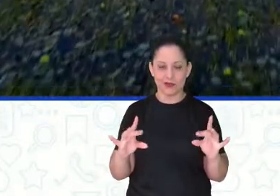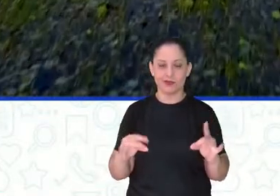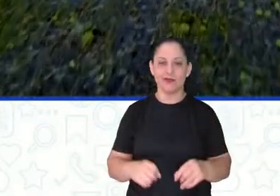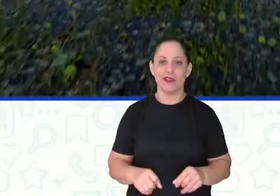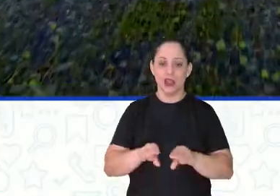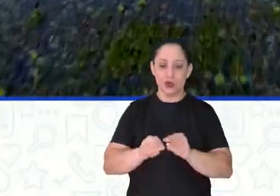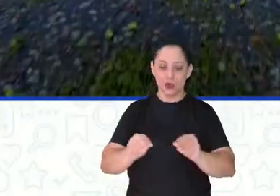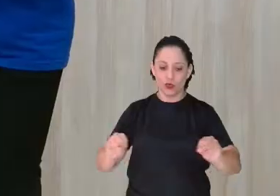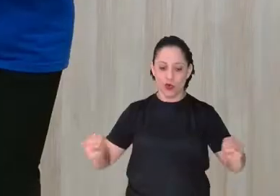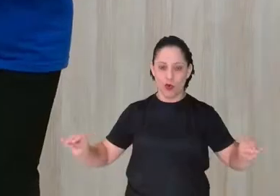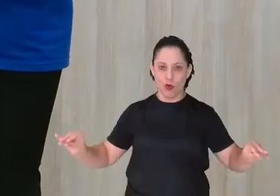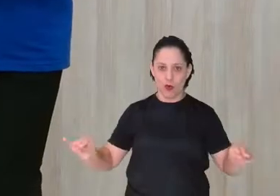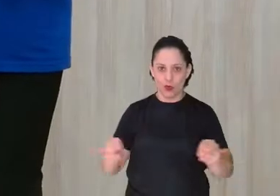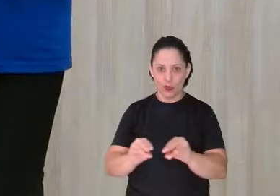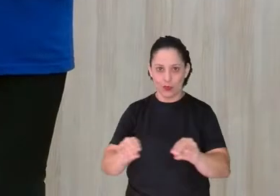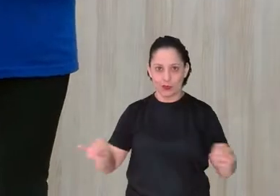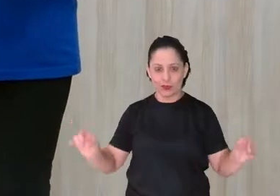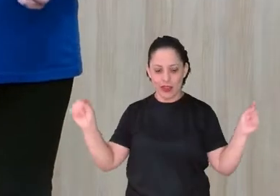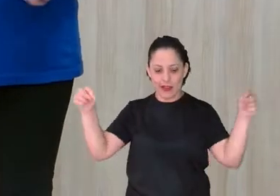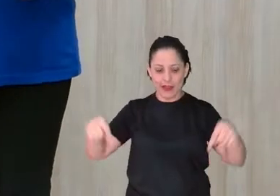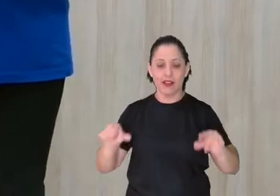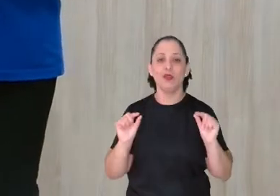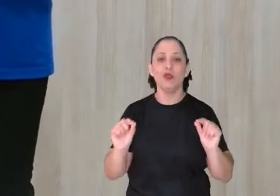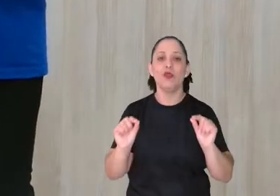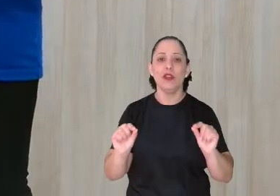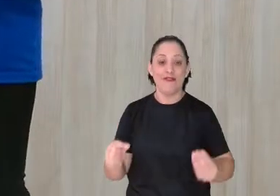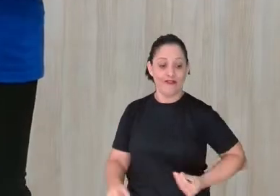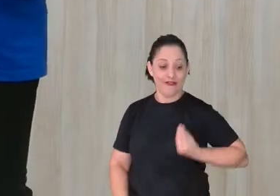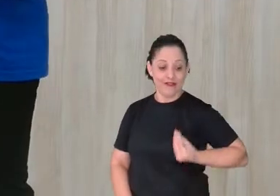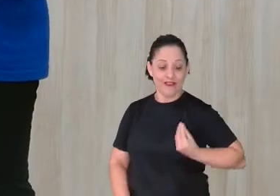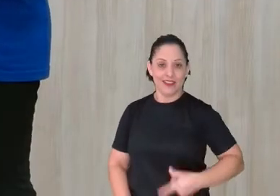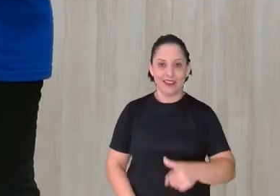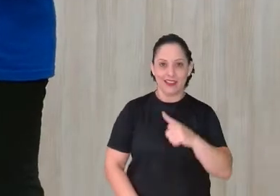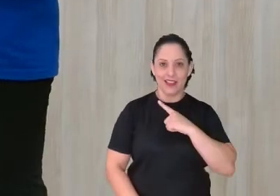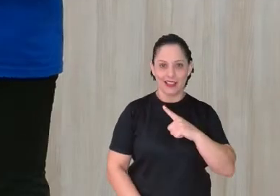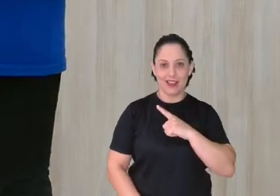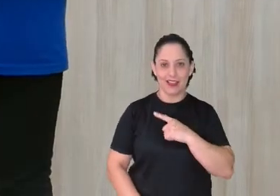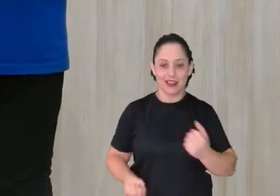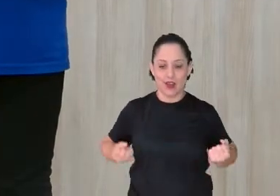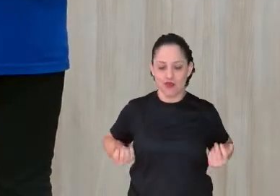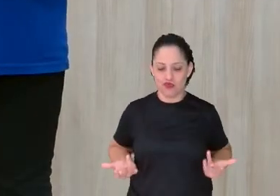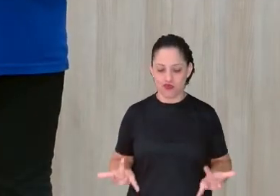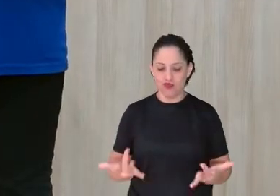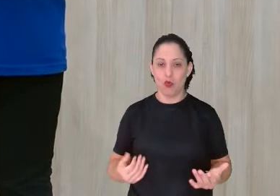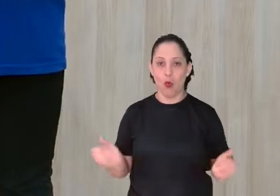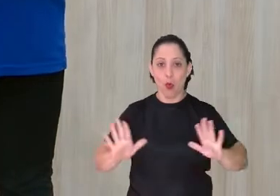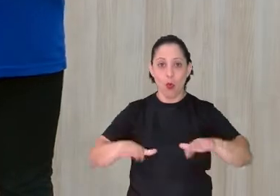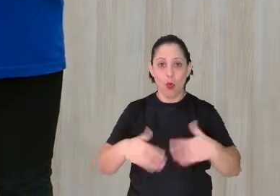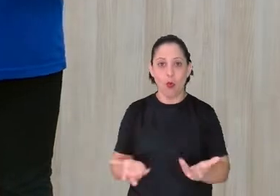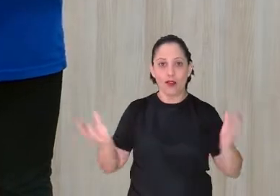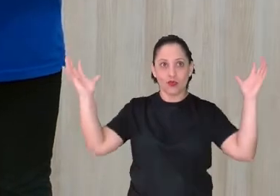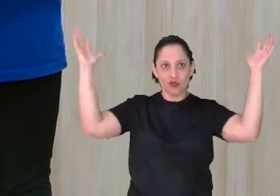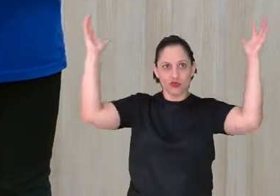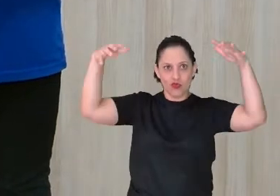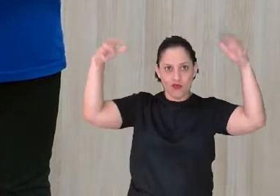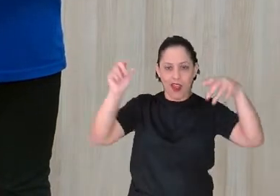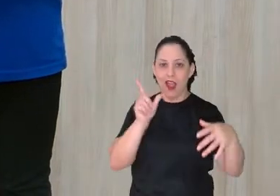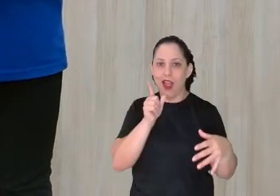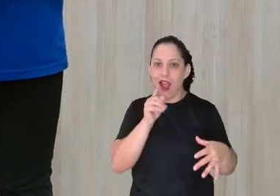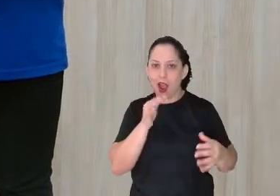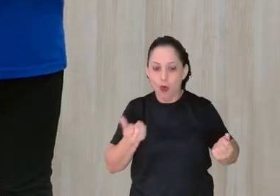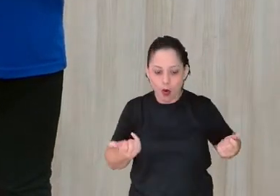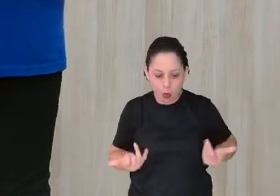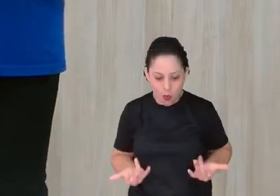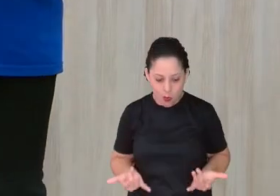vai conversar um pouquinho. O solo é fértil porque no momento que ocorre esse alagamento, uma grande quantidade,